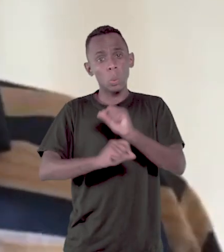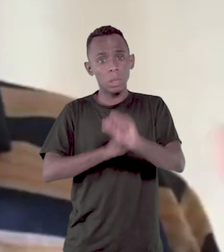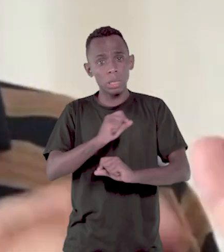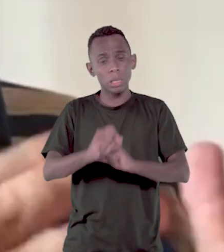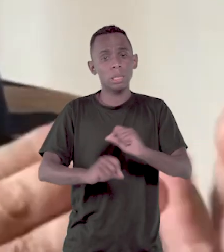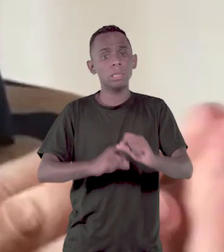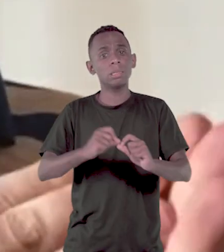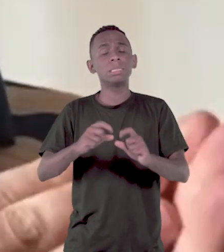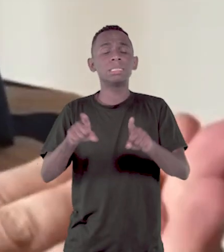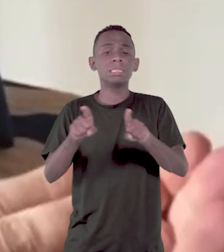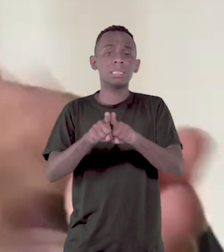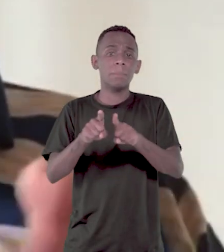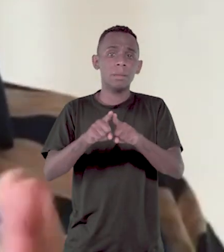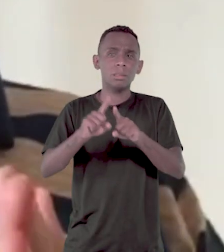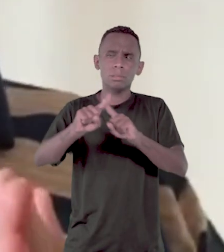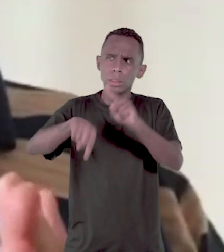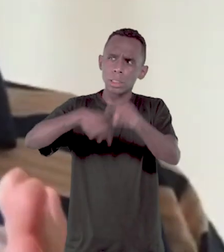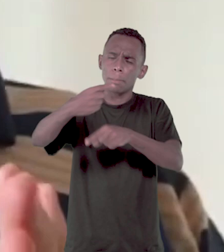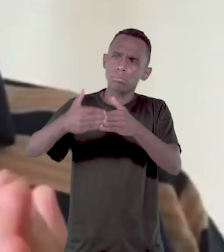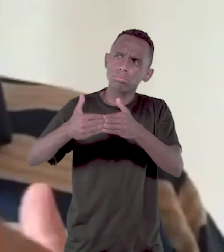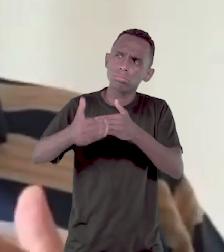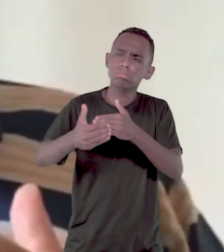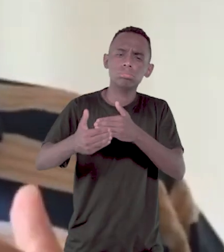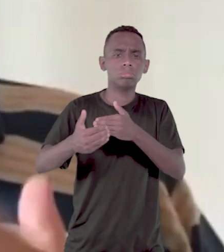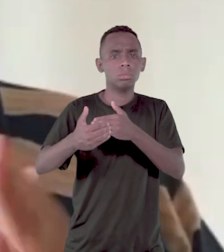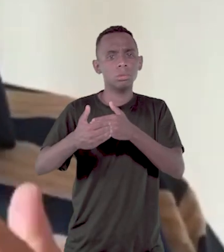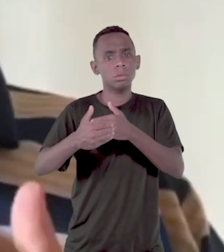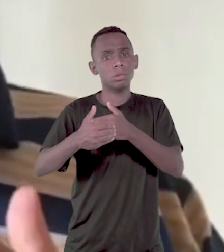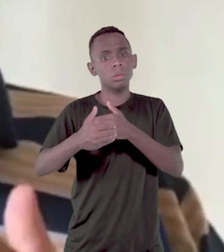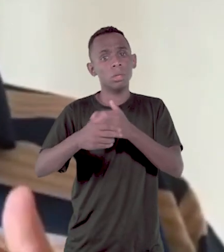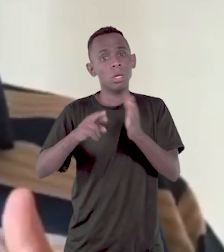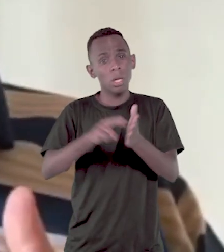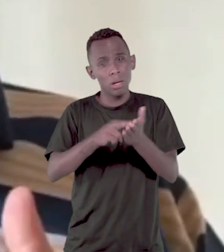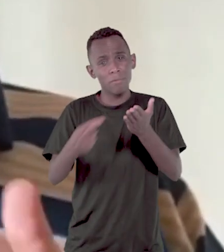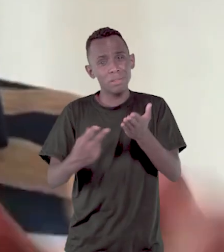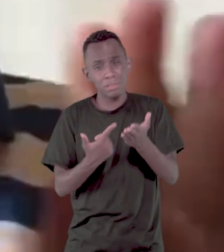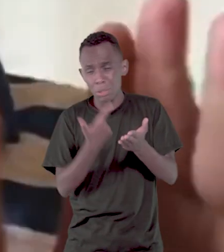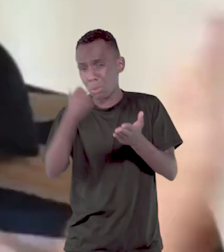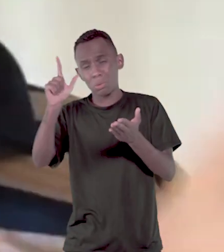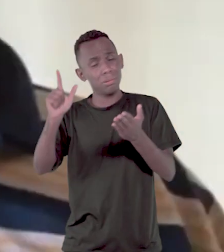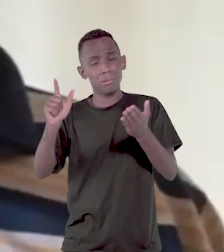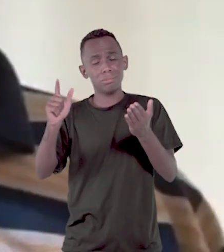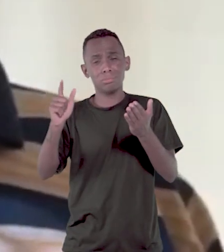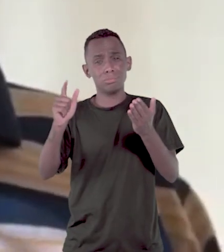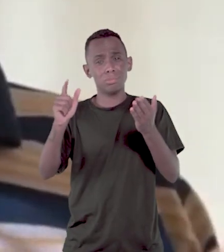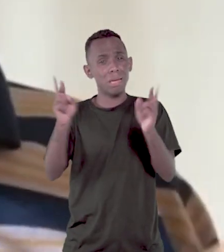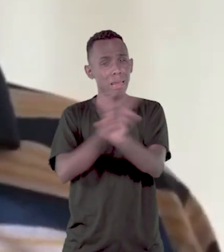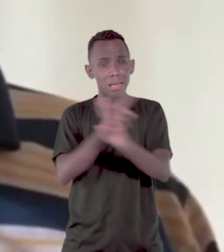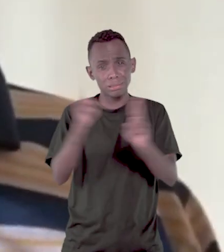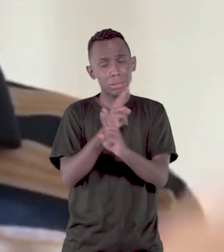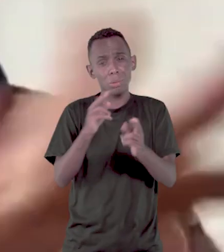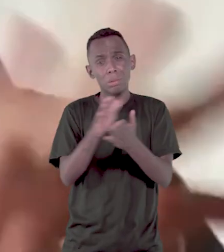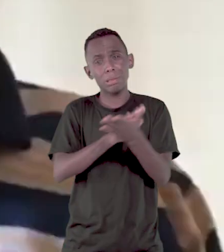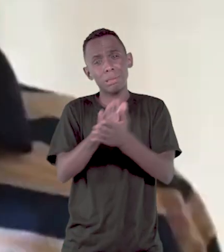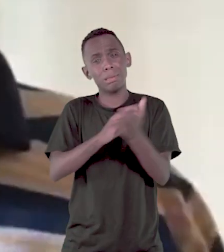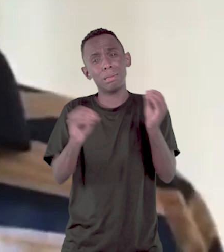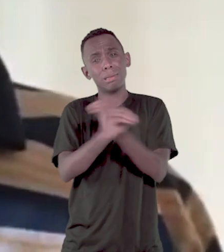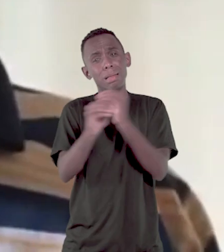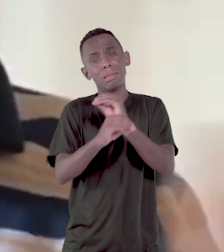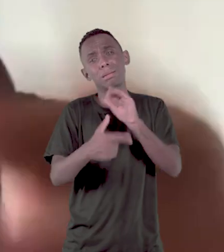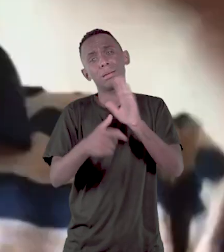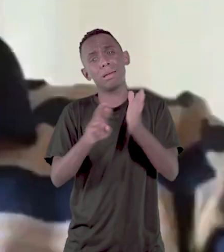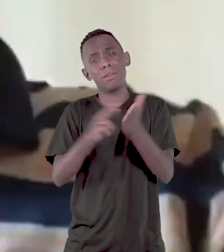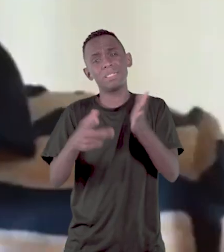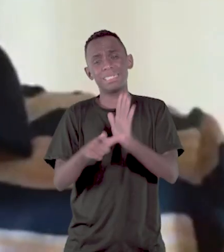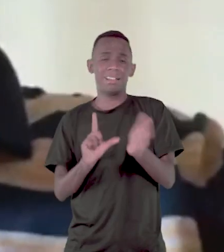participava, né? Mais à frente vai ter uma revista chamada Leite Crioulo, que não tem nada a ver com a revista, nada,